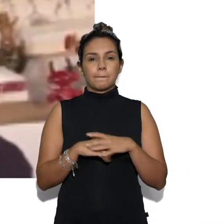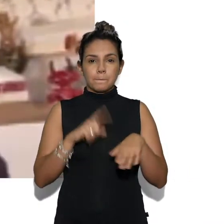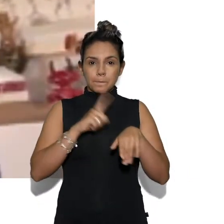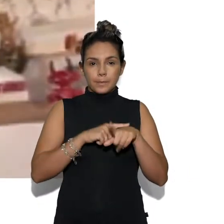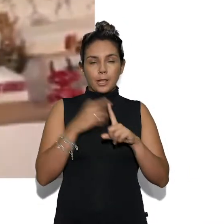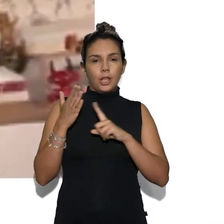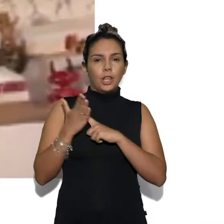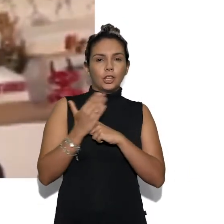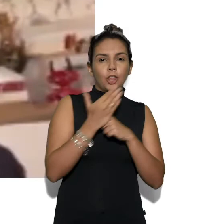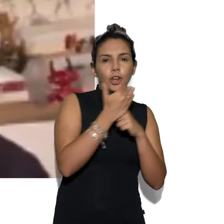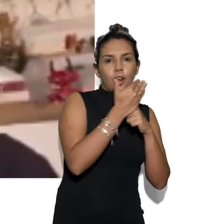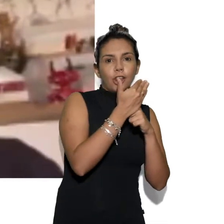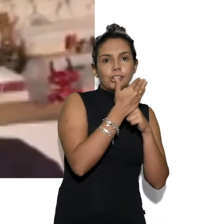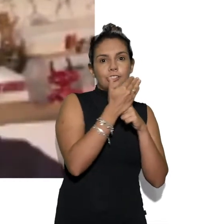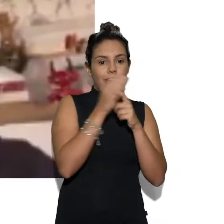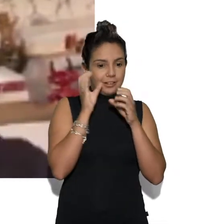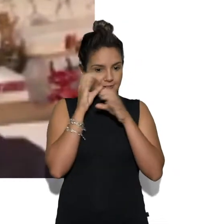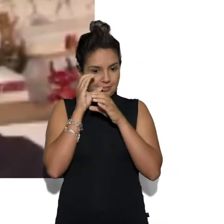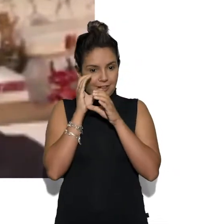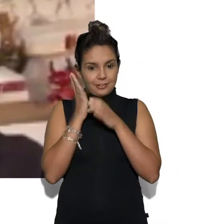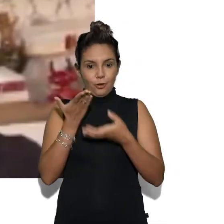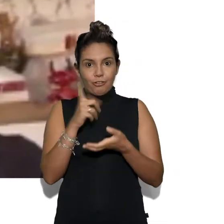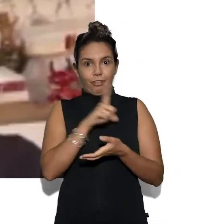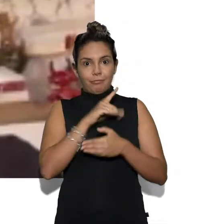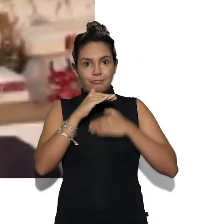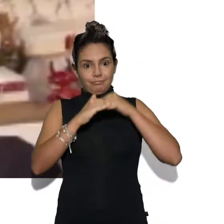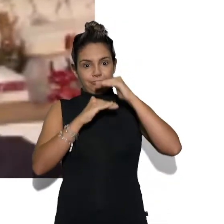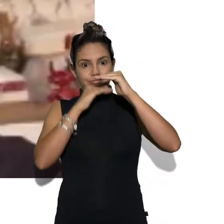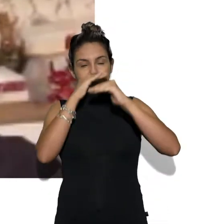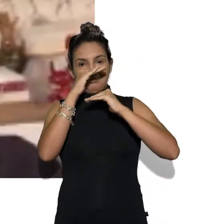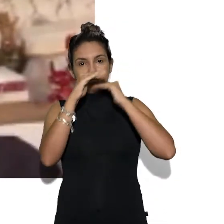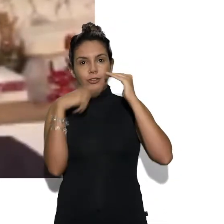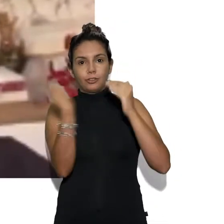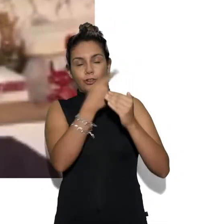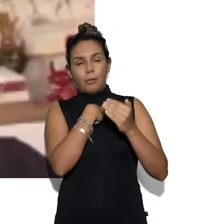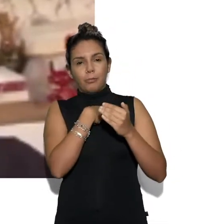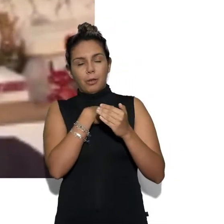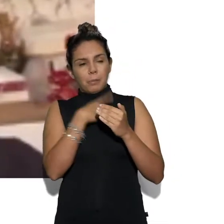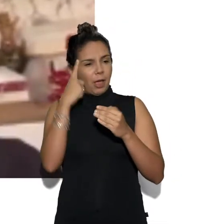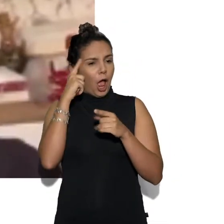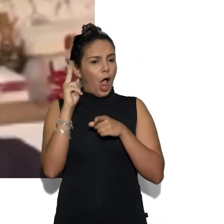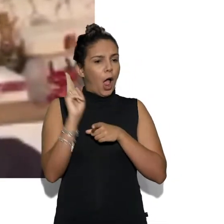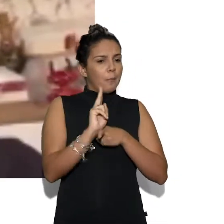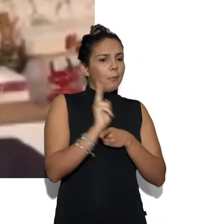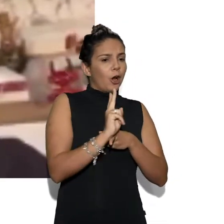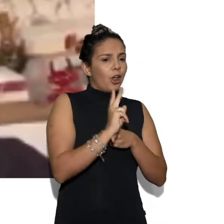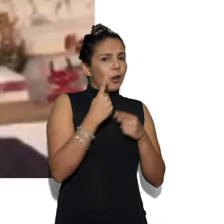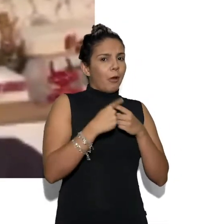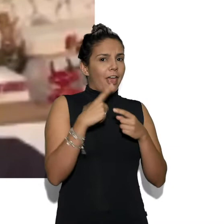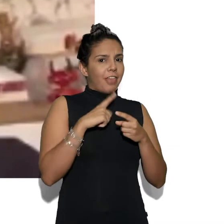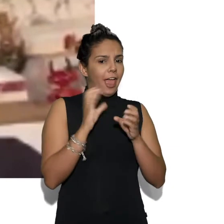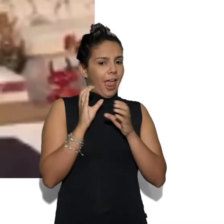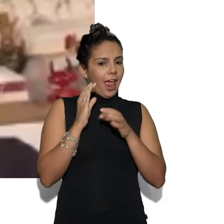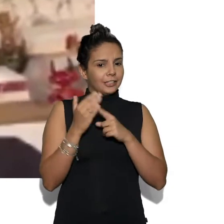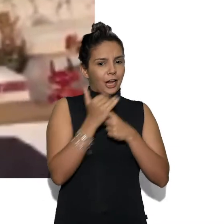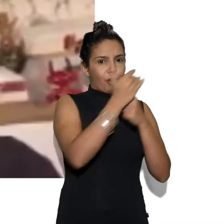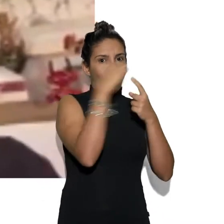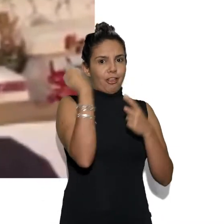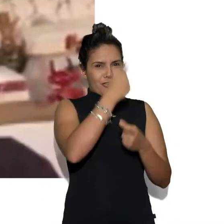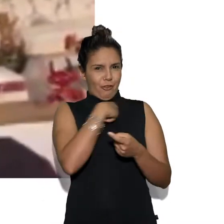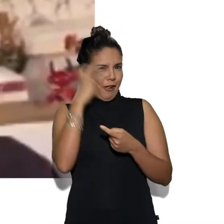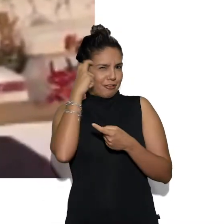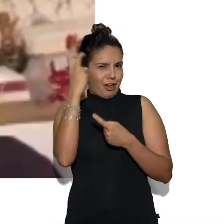tecnologia e de uma ciência tão avançada, nós estivéssemos mais protegidos A verdade é que não, nós